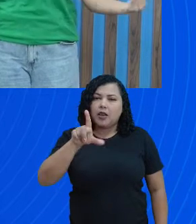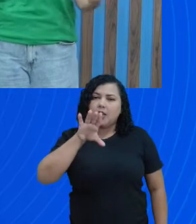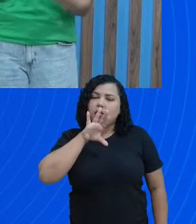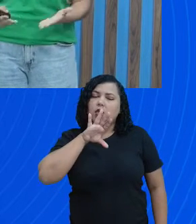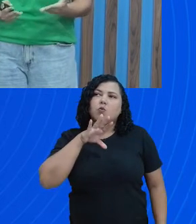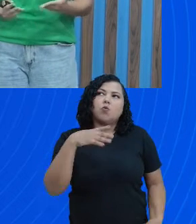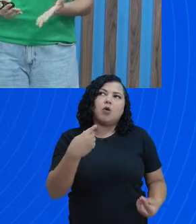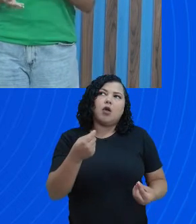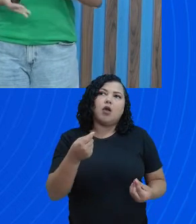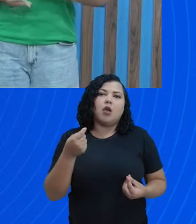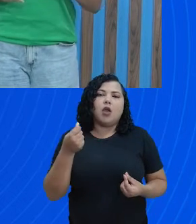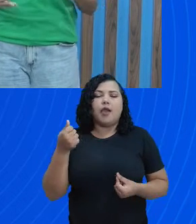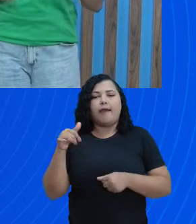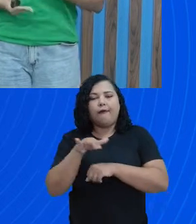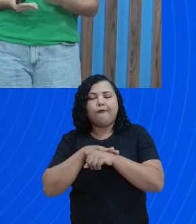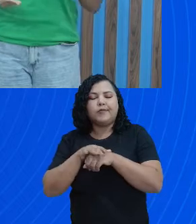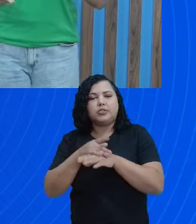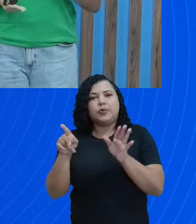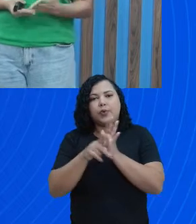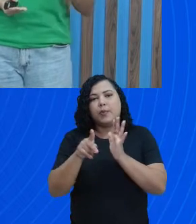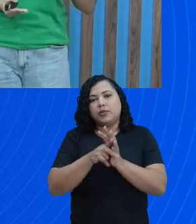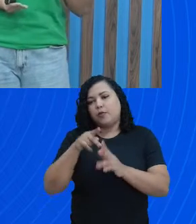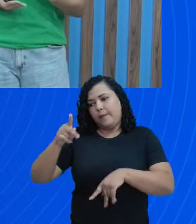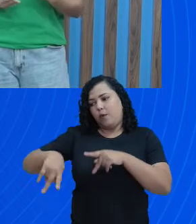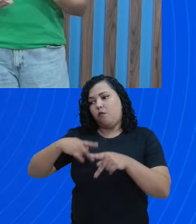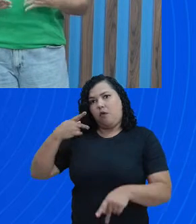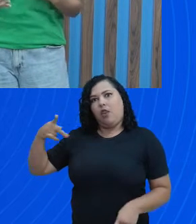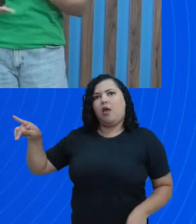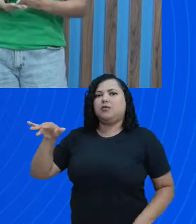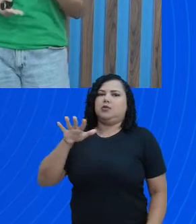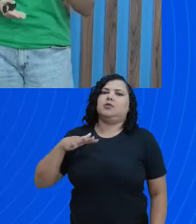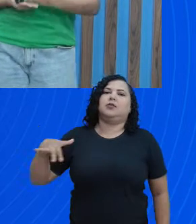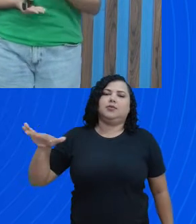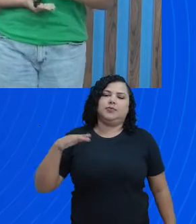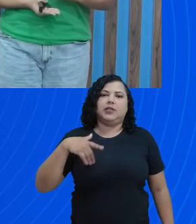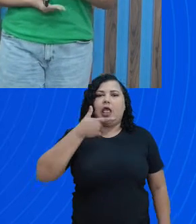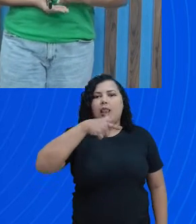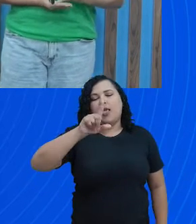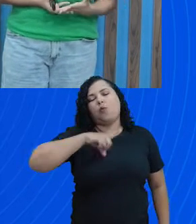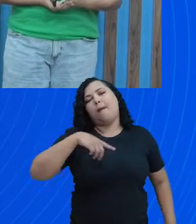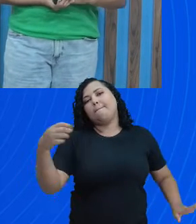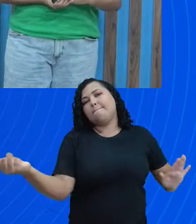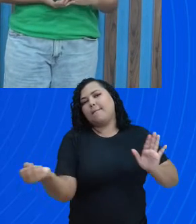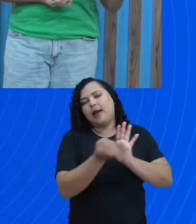daquele território. Visto que a língua é uma